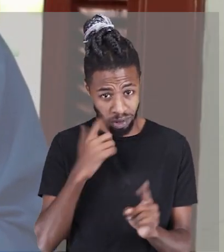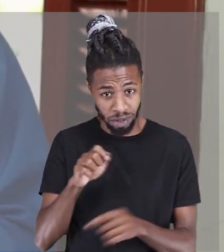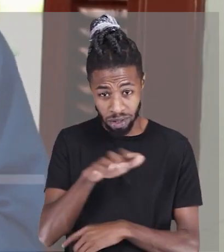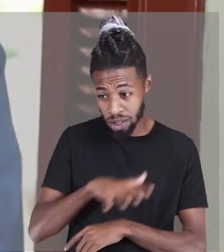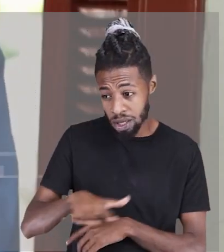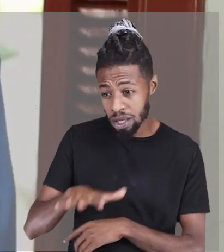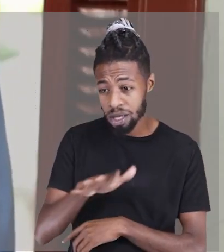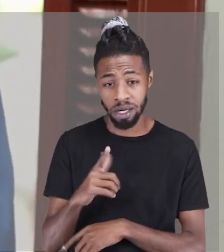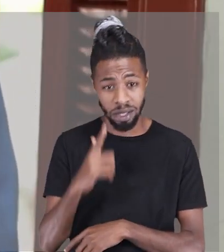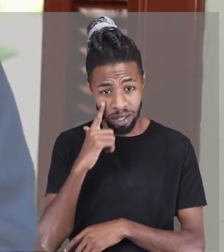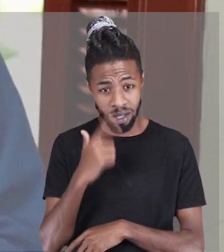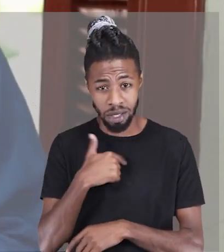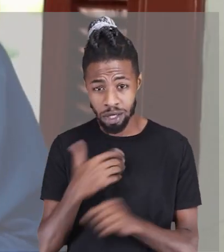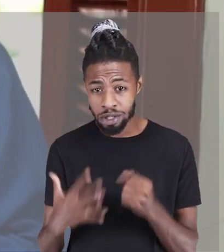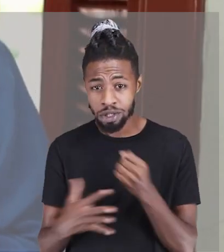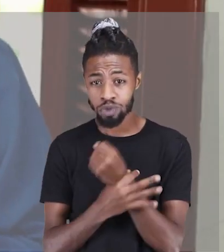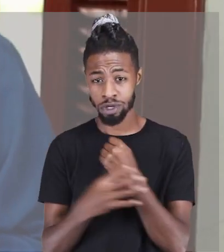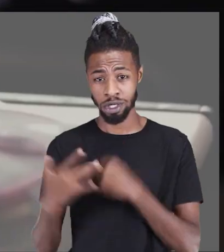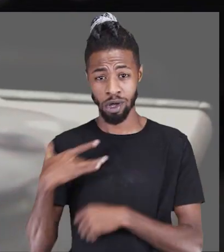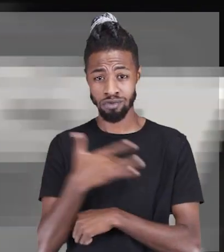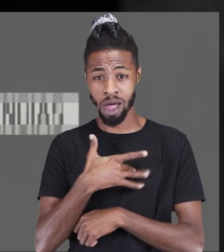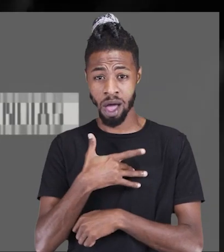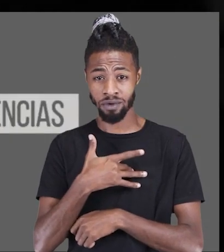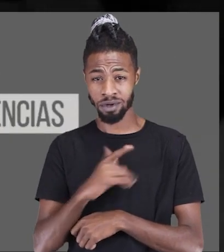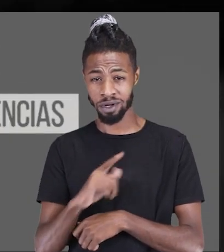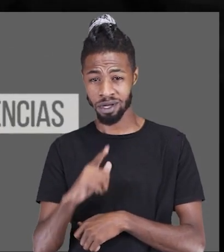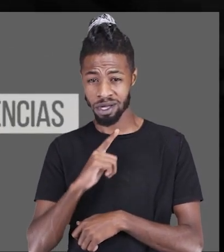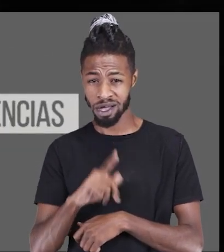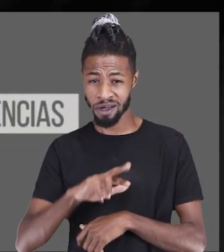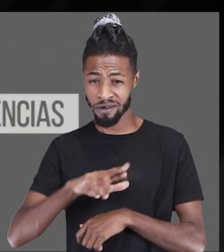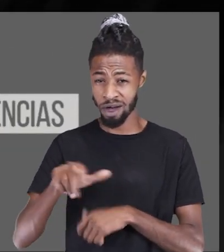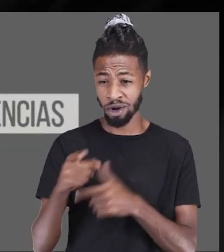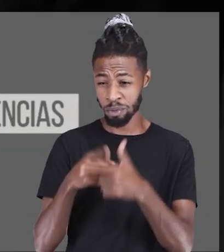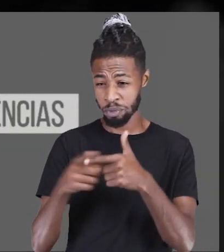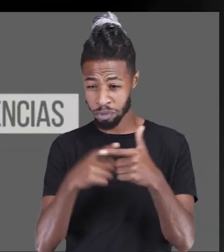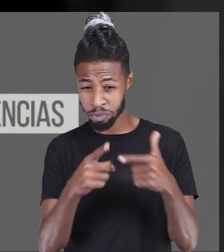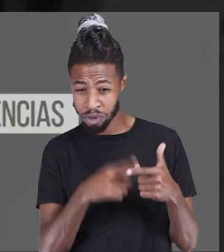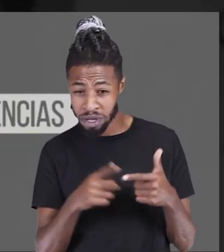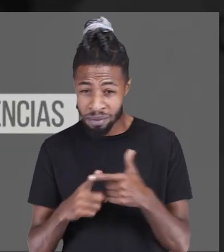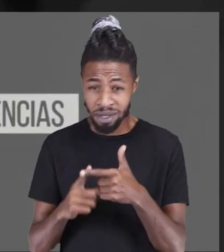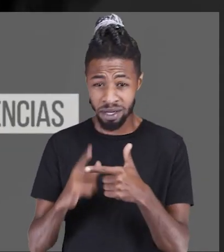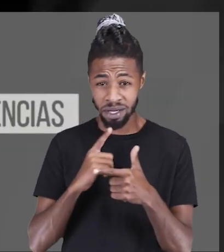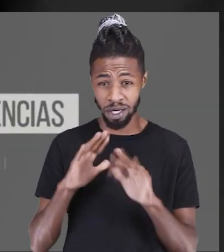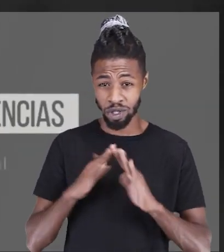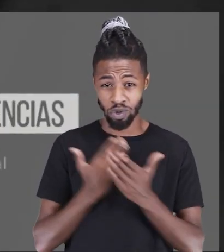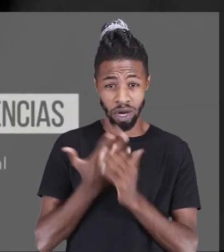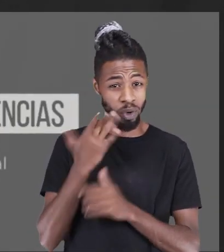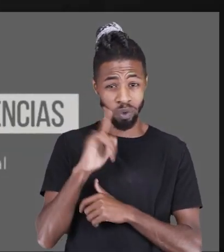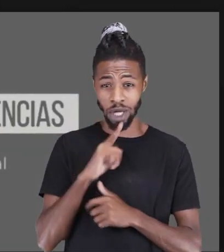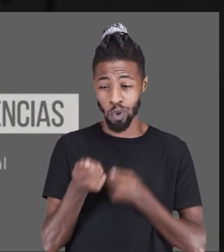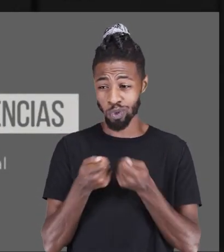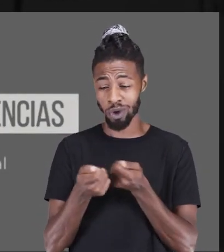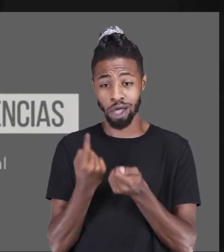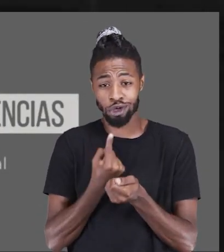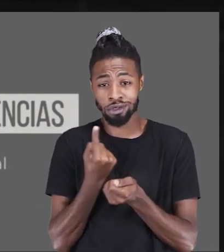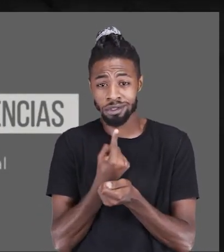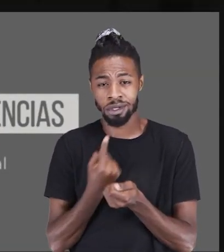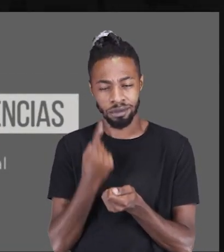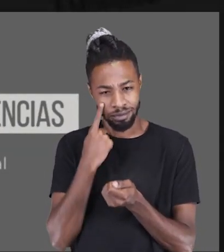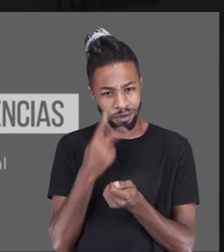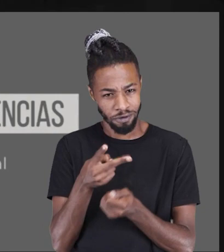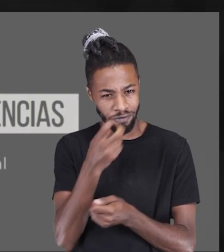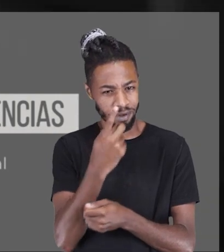raça. Isso é crime, isso não é só bullying. Não é possível oportunizar um ambiente seguro, saudável e acolhedor com